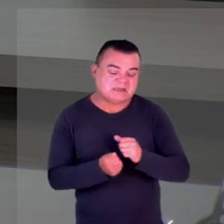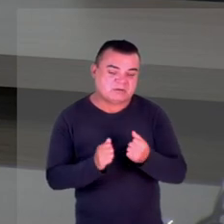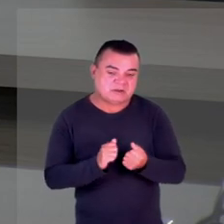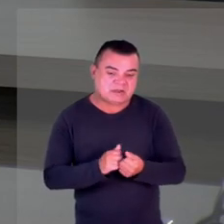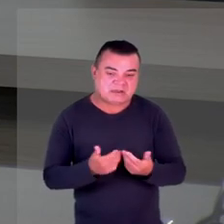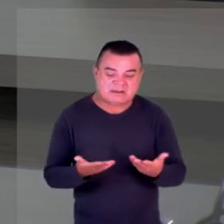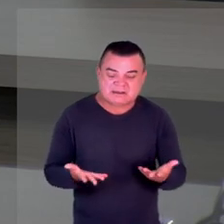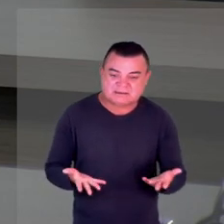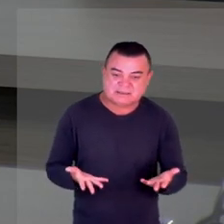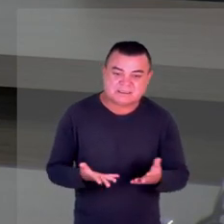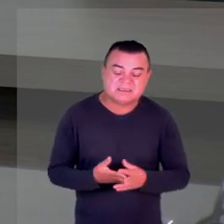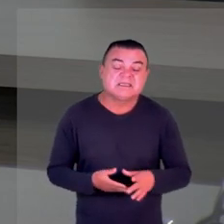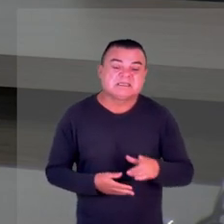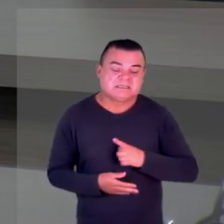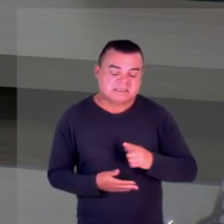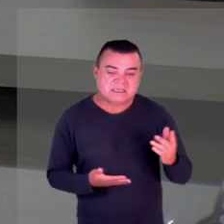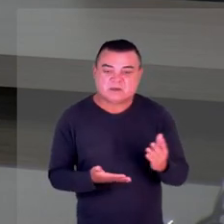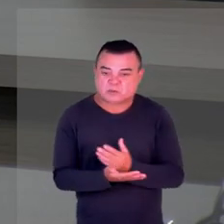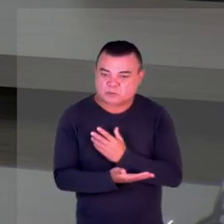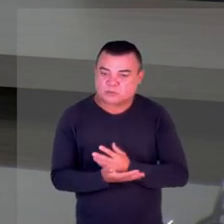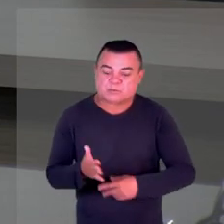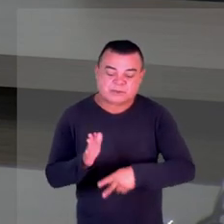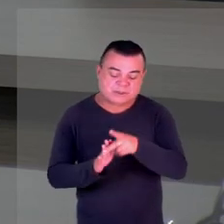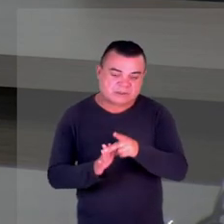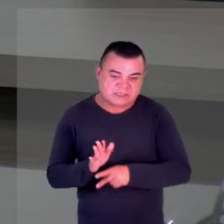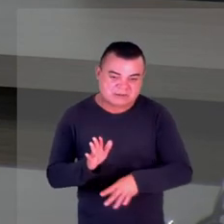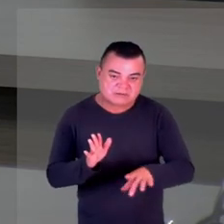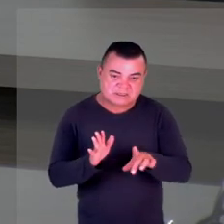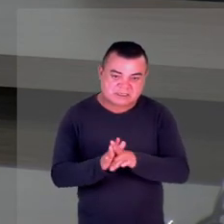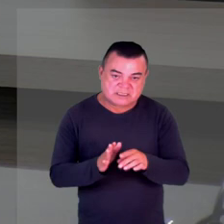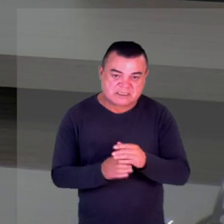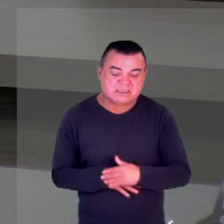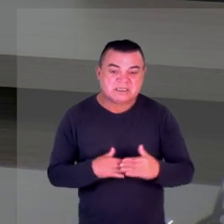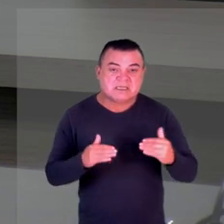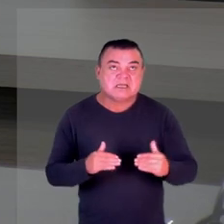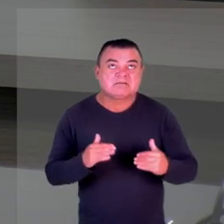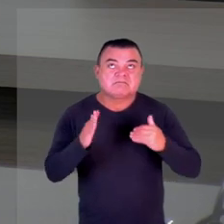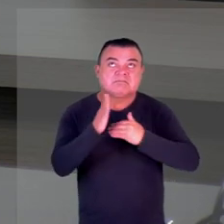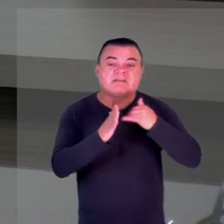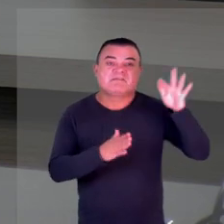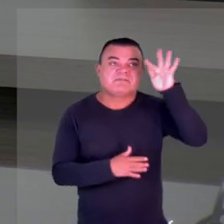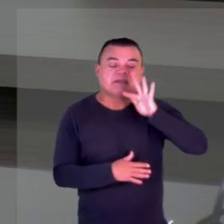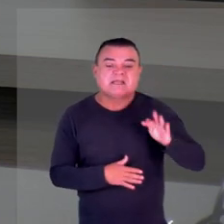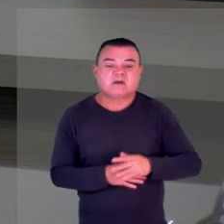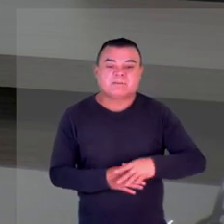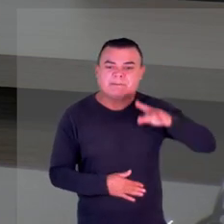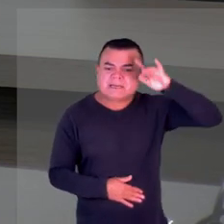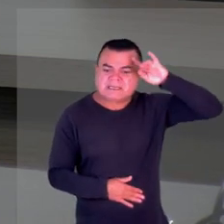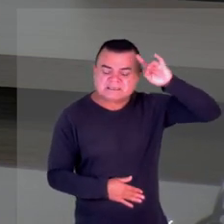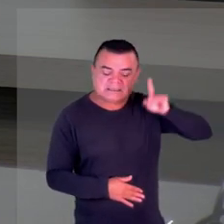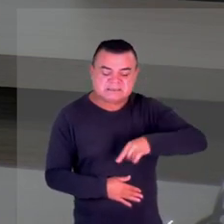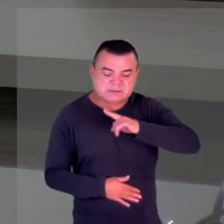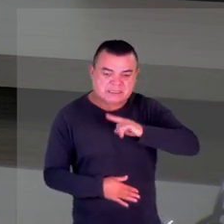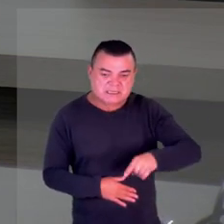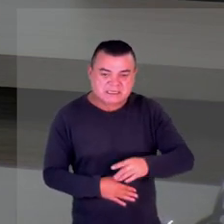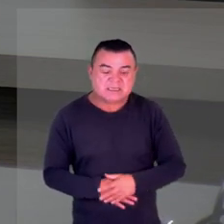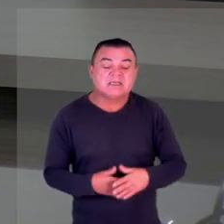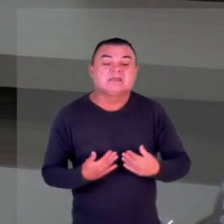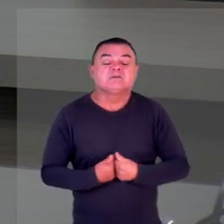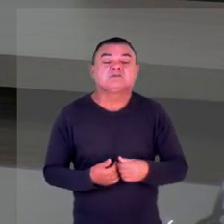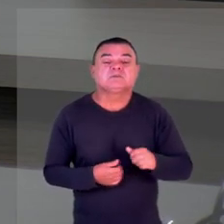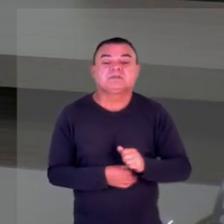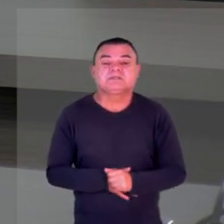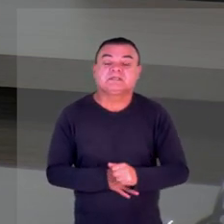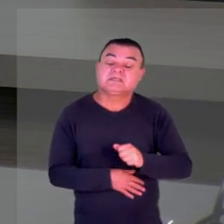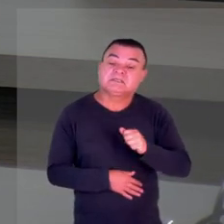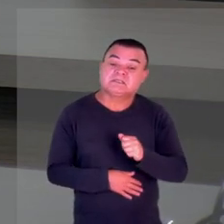né em nível Nacional eh Federal sobre a proibição de pulverização aérea de agrotóxicos né